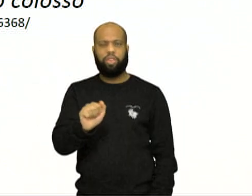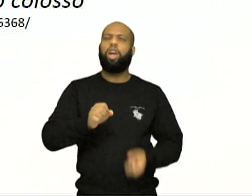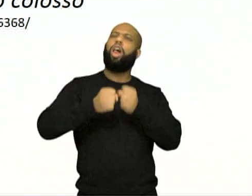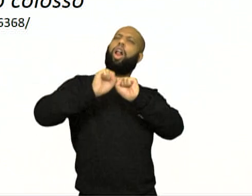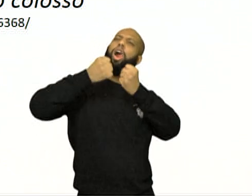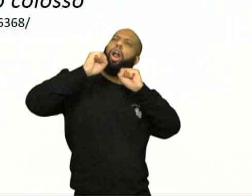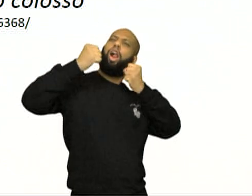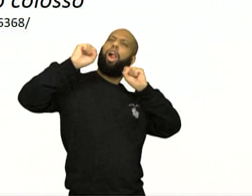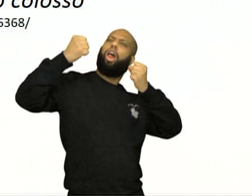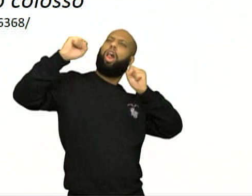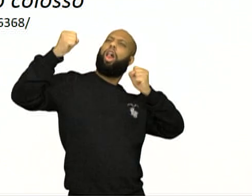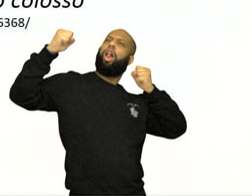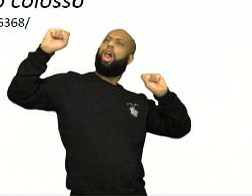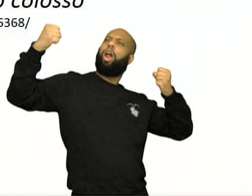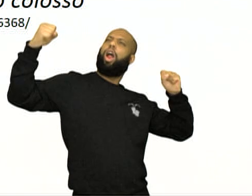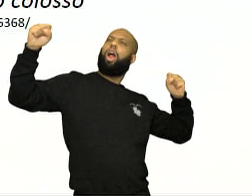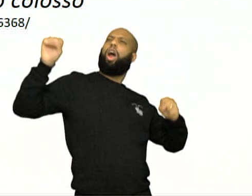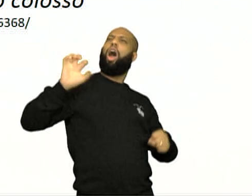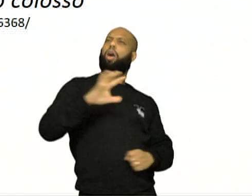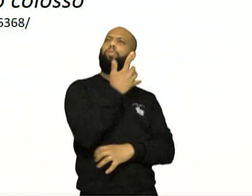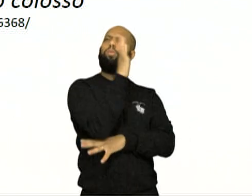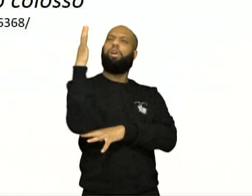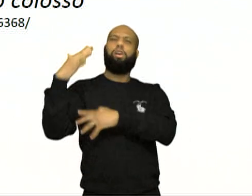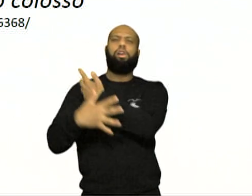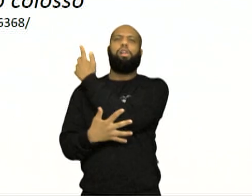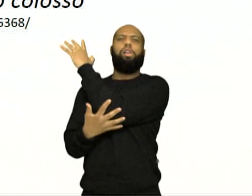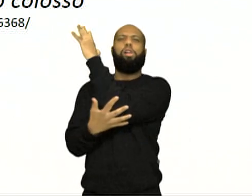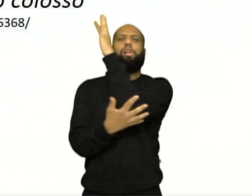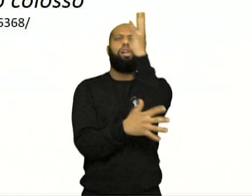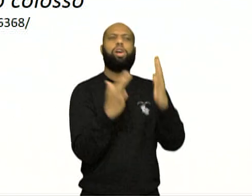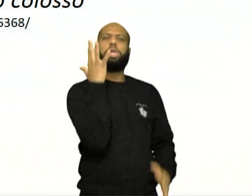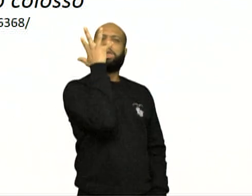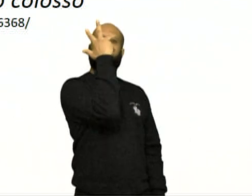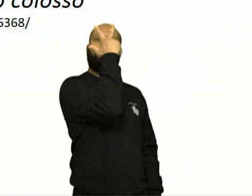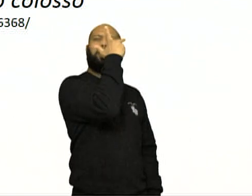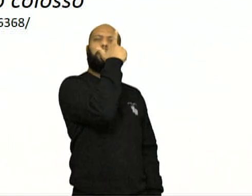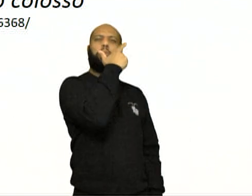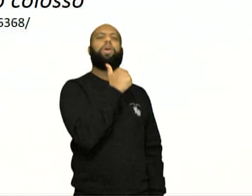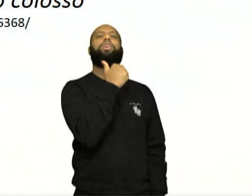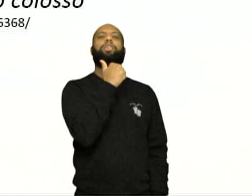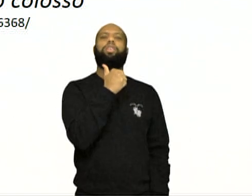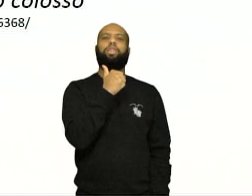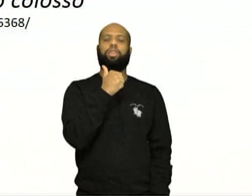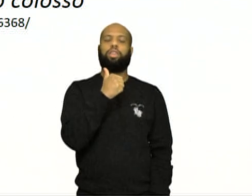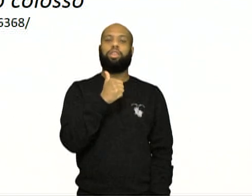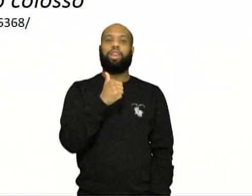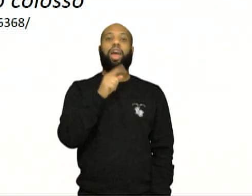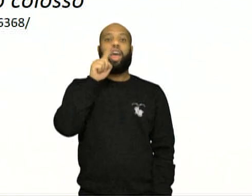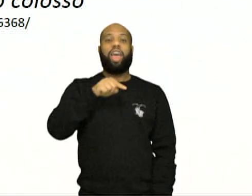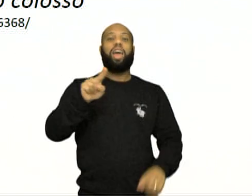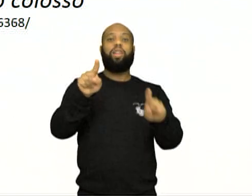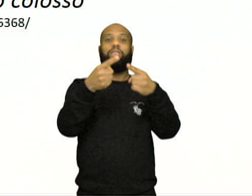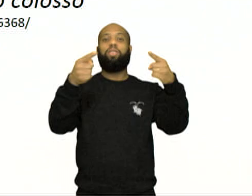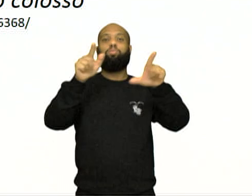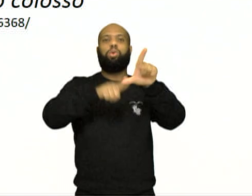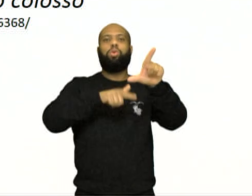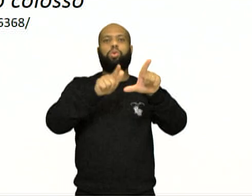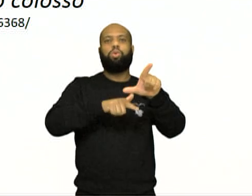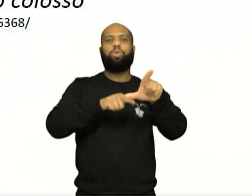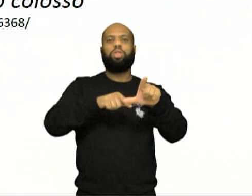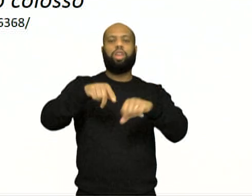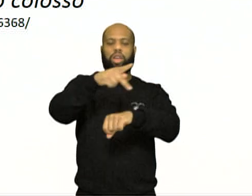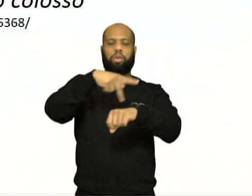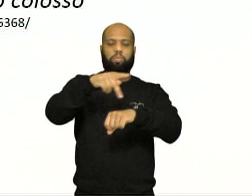própria natureza, és bela, és forte, impávido colosso. E segue, é a letra do